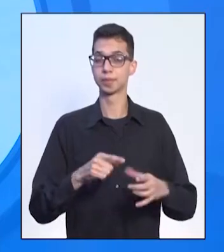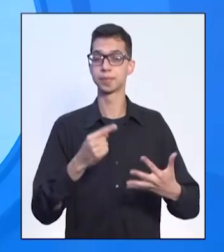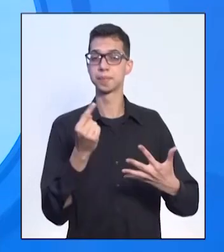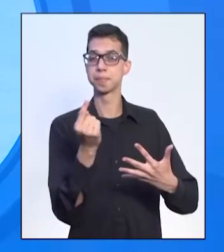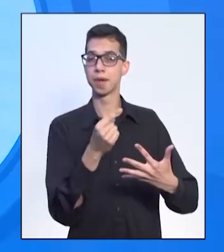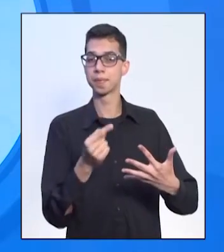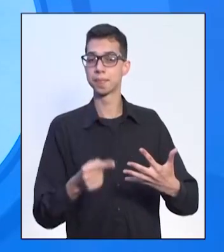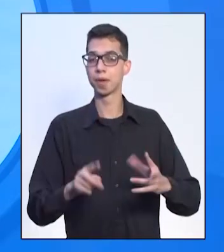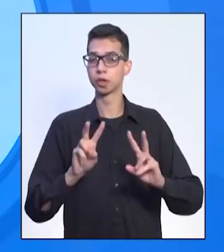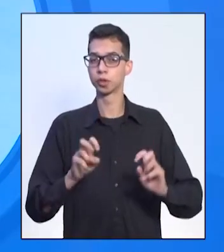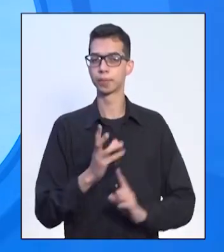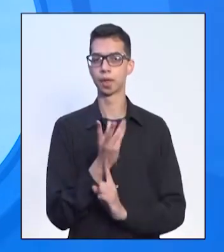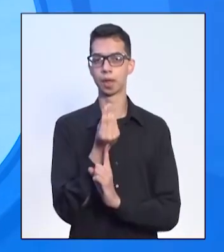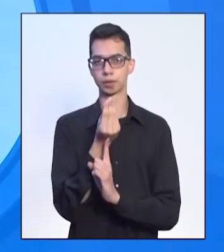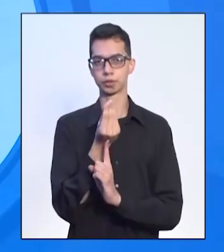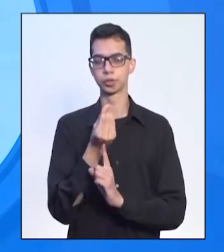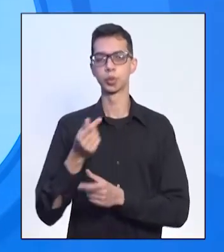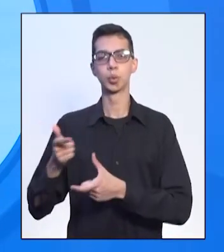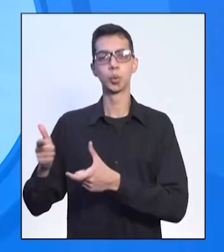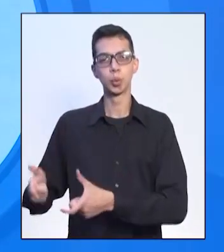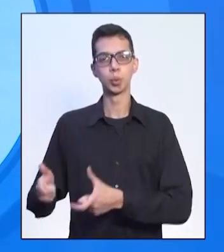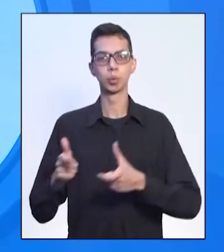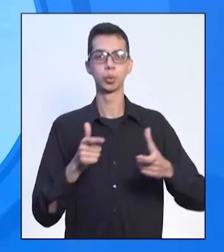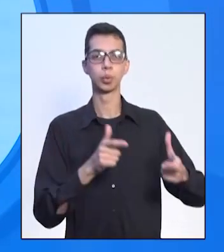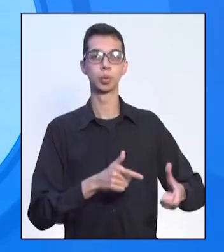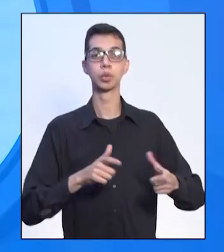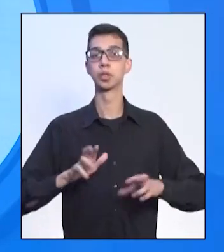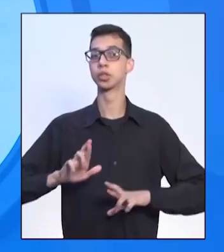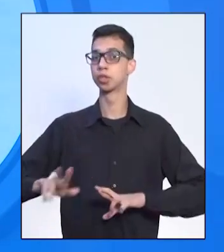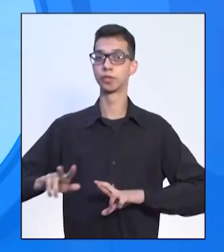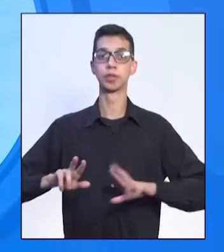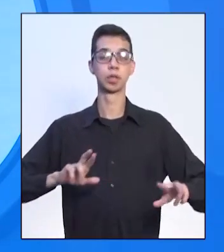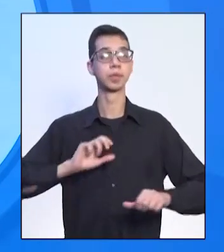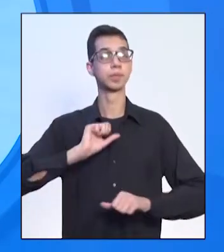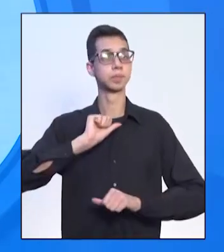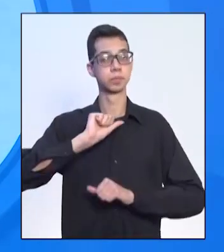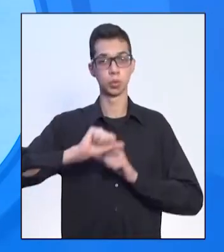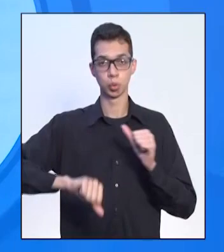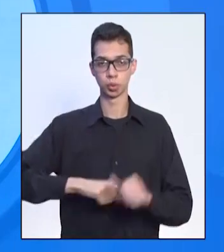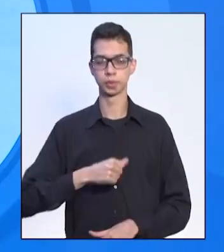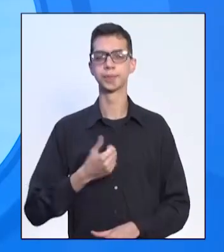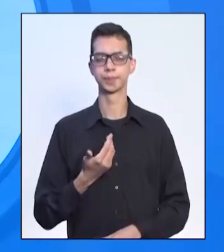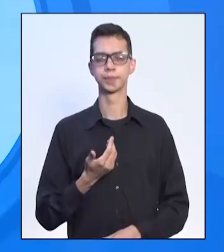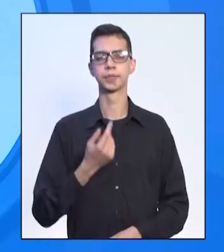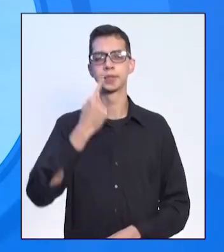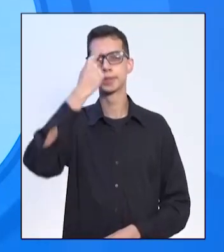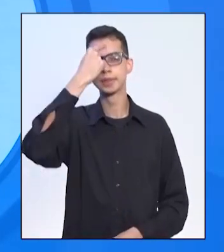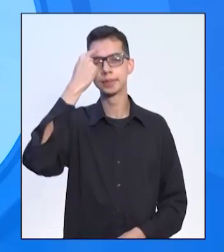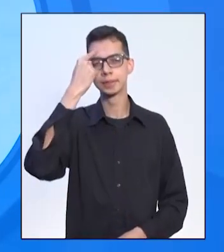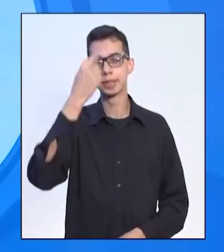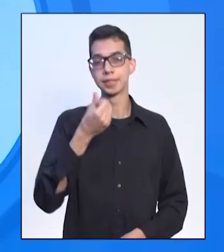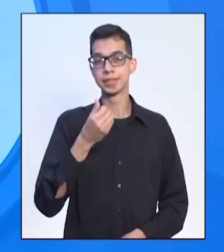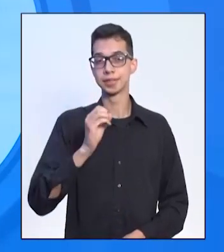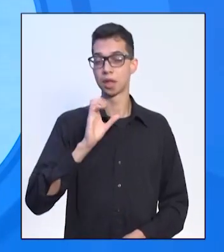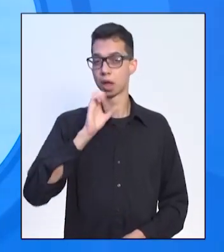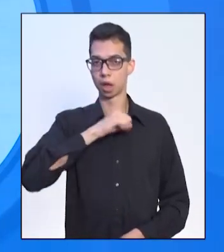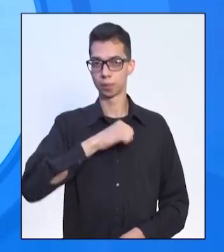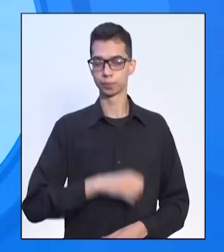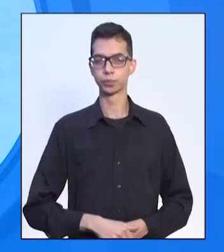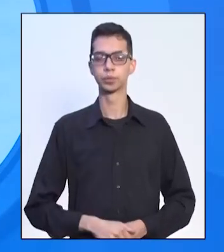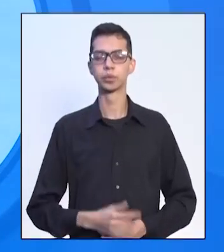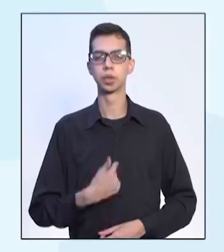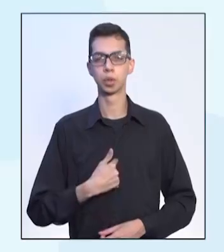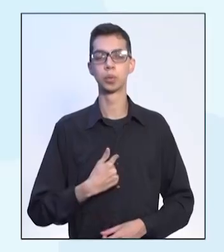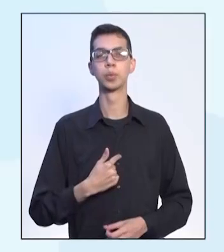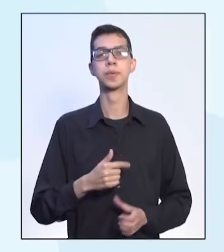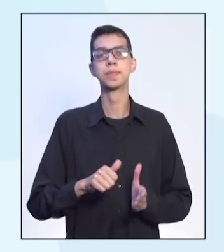muito de um lugar para o outro. E aí eu queria fazer duas perguntinhas para vocês, vão ser 60 segundos no chat agora, vai ser bem rápido. E a primeira perguntinha